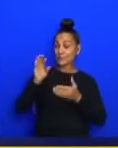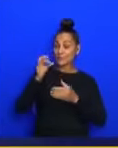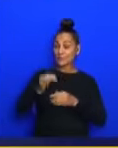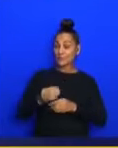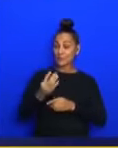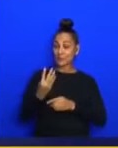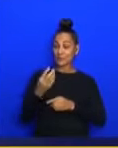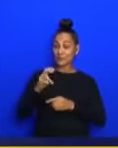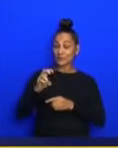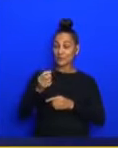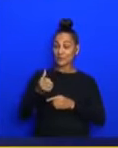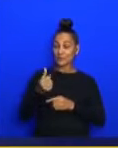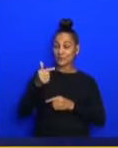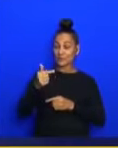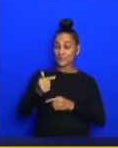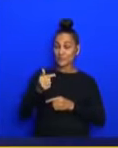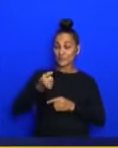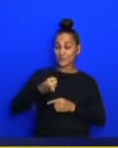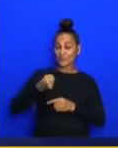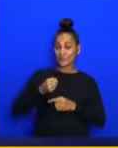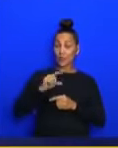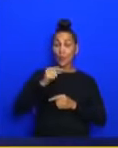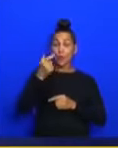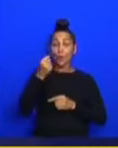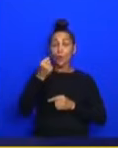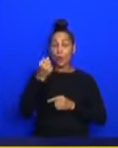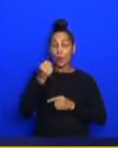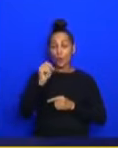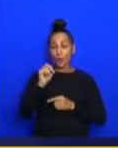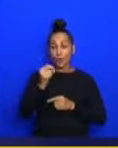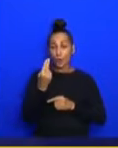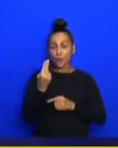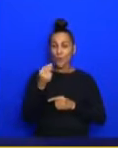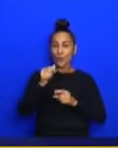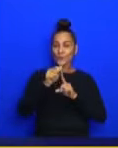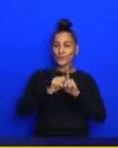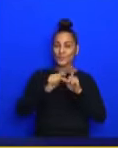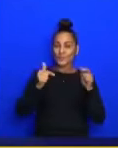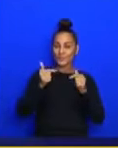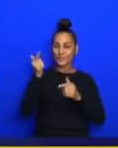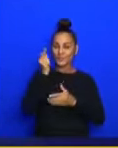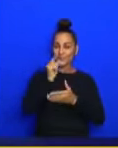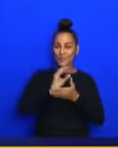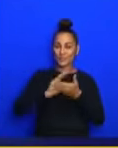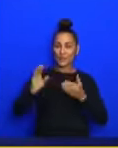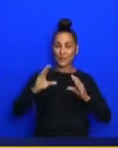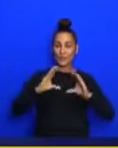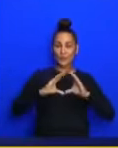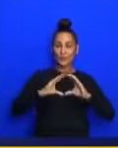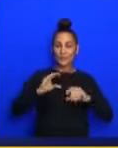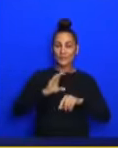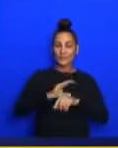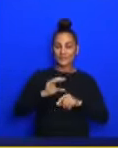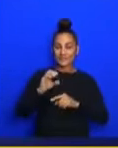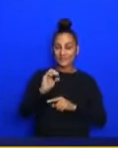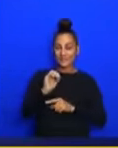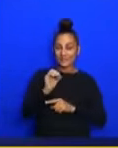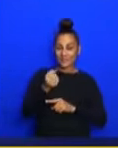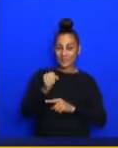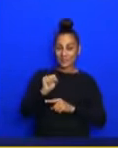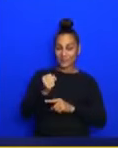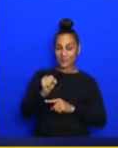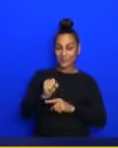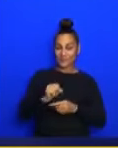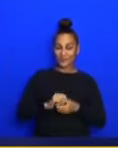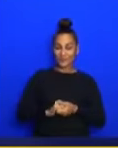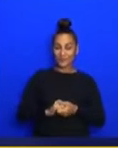acertando 4, 5, 6 ou 7 números ou acertando o mês da sorte. Bola cinza, 08. Cinza,